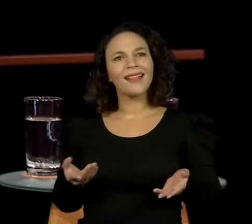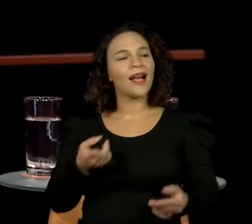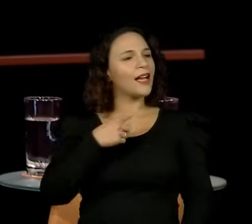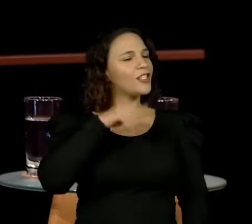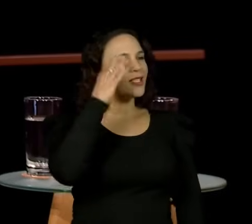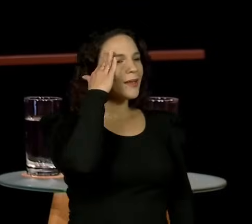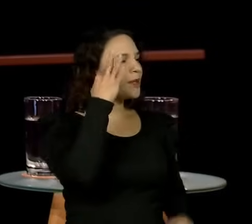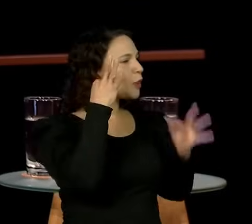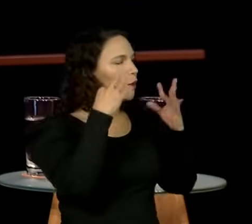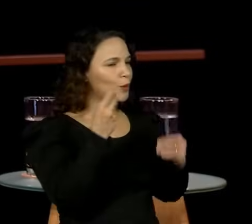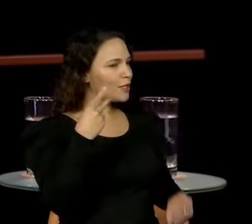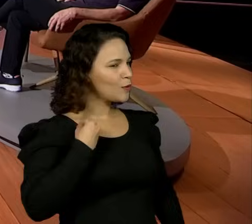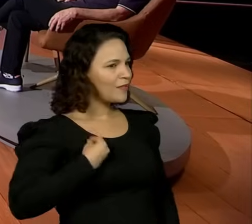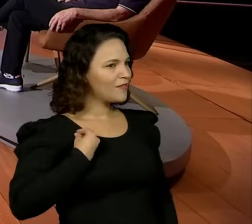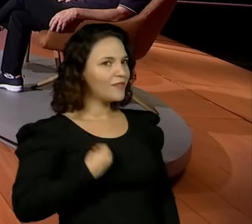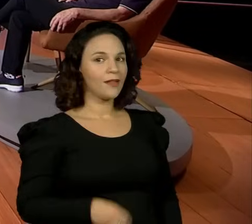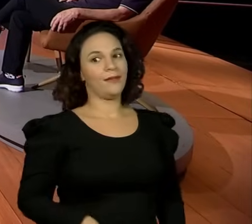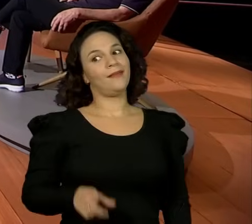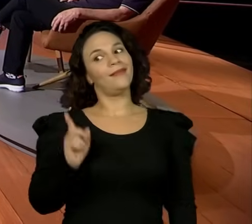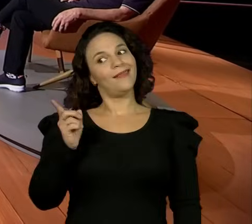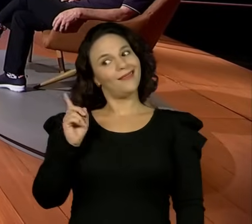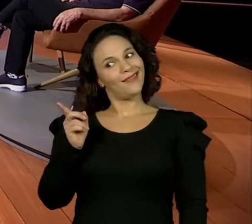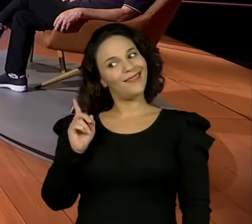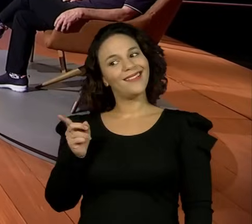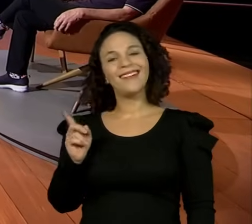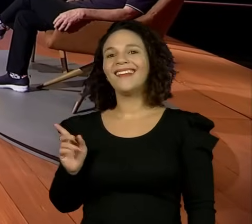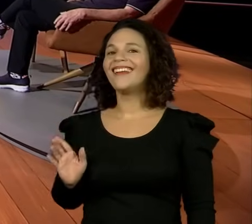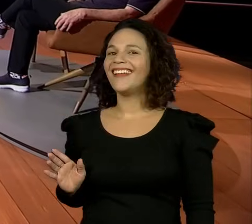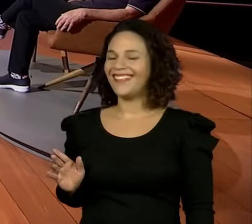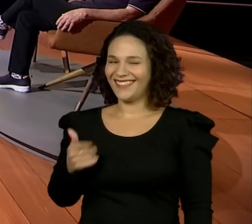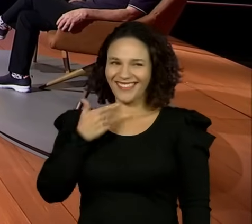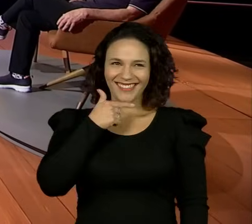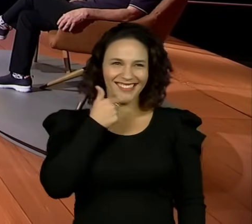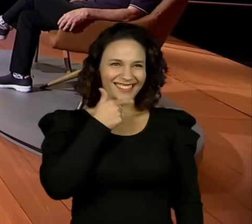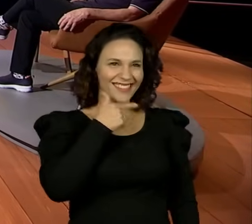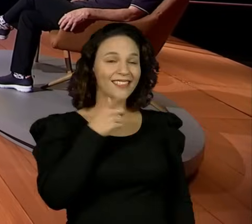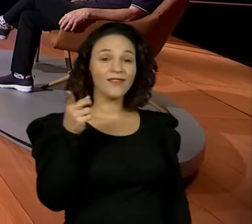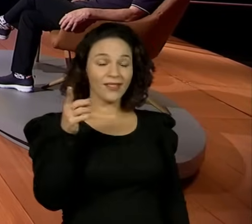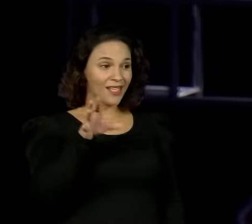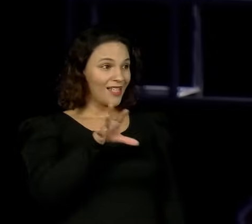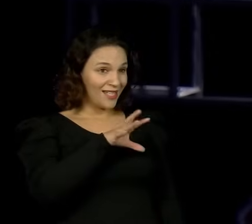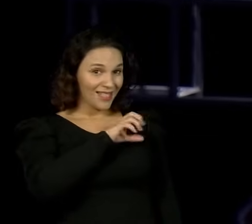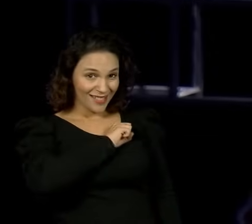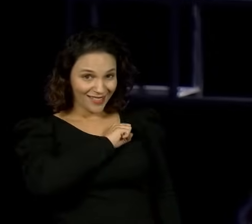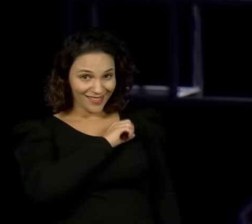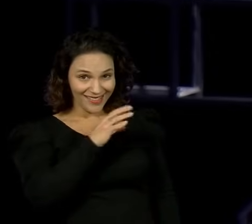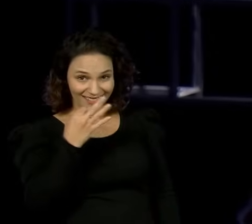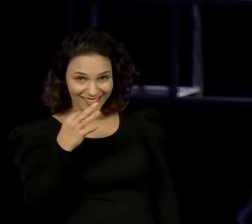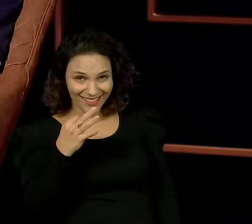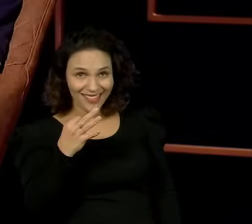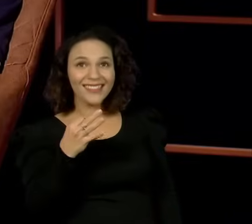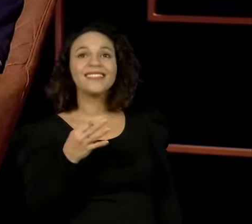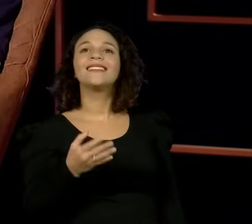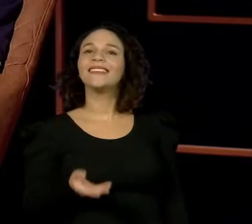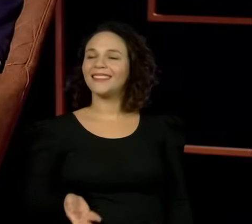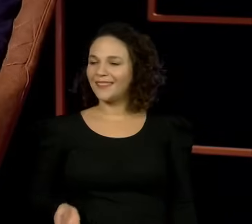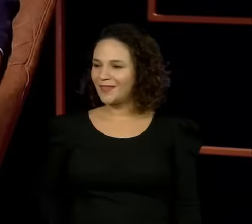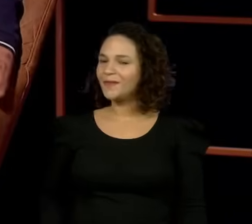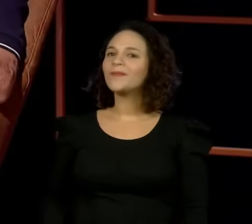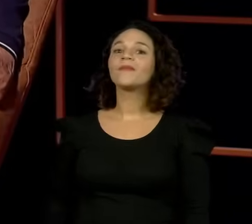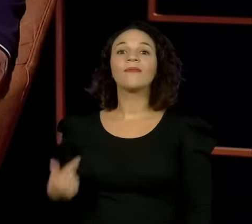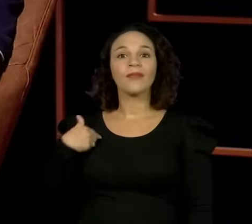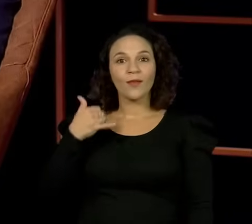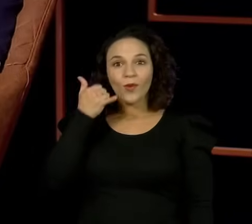tudo sobre você, Jacques Lagrand. Olha lá, hein? Olha lá, hein? Porque você é um apaixonado. Sou, né? eu tenho no